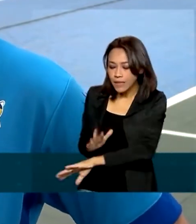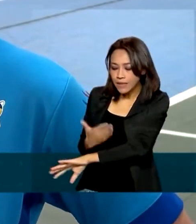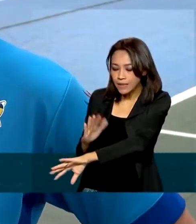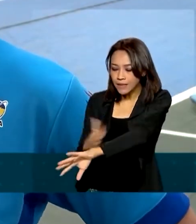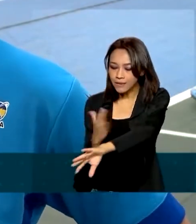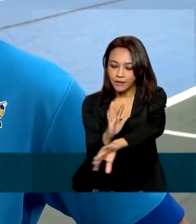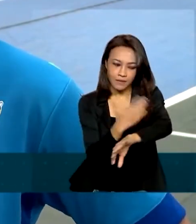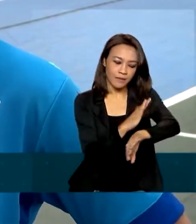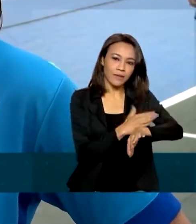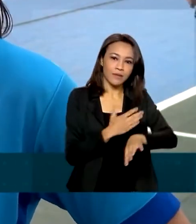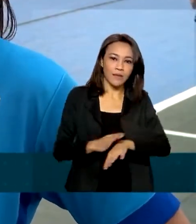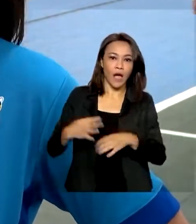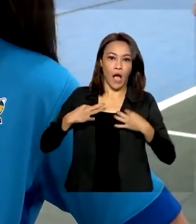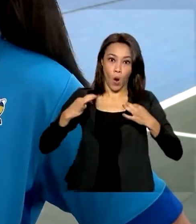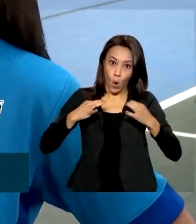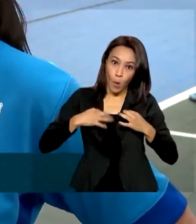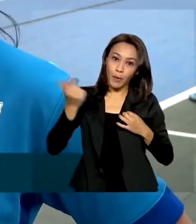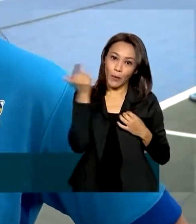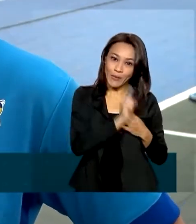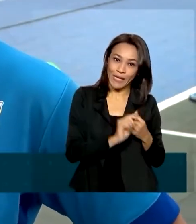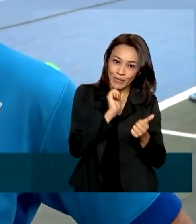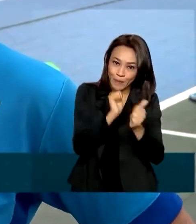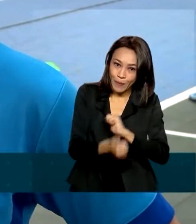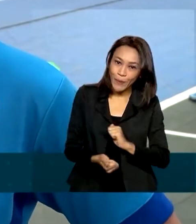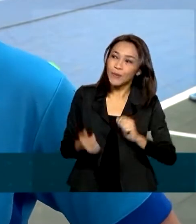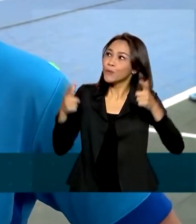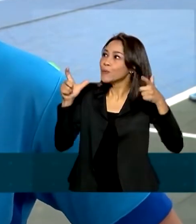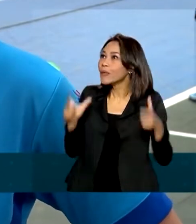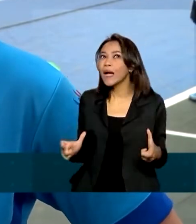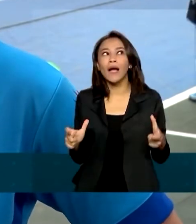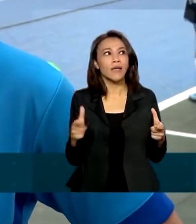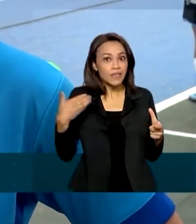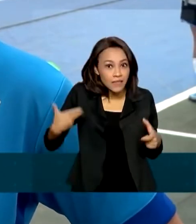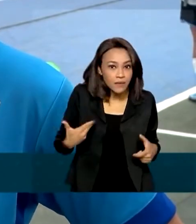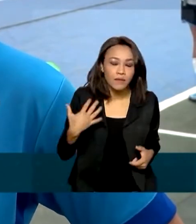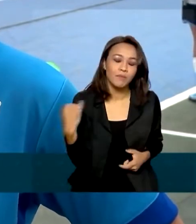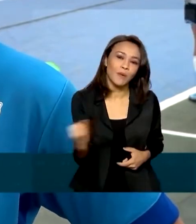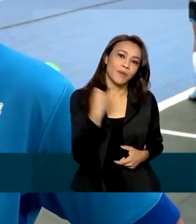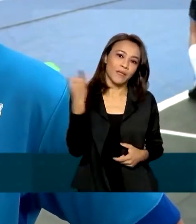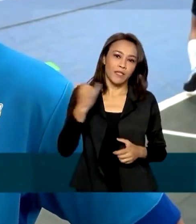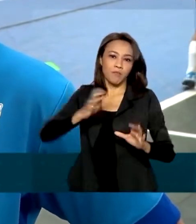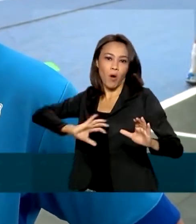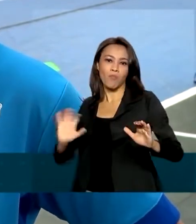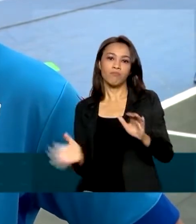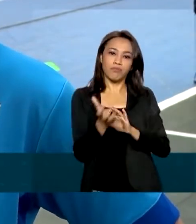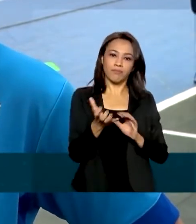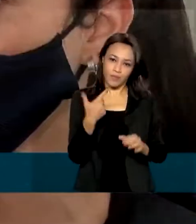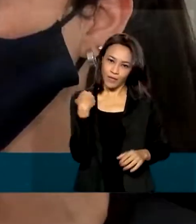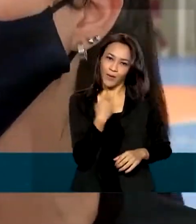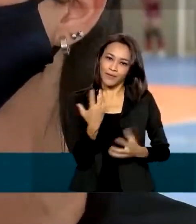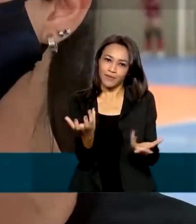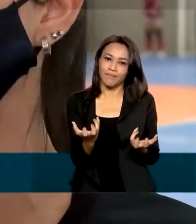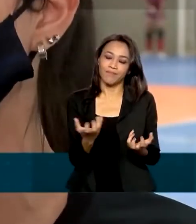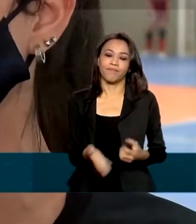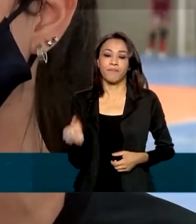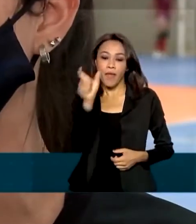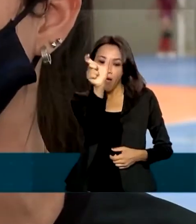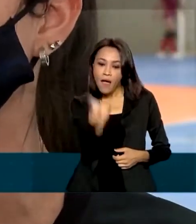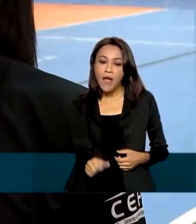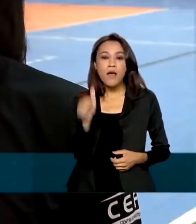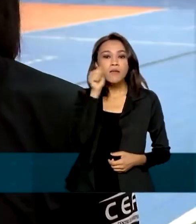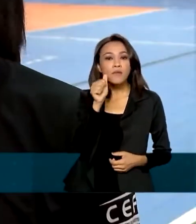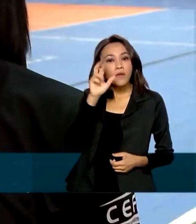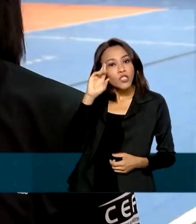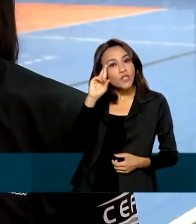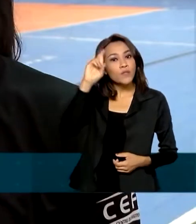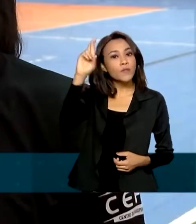nossos lanches, uniformes, espaço, estrutura, suma importância para o futsal de alto rendimento, que é o que a gente vem buscando. Esta diretora da